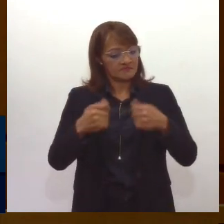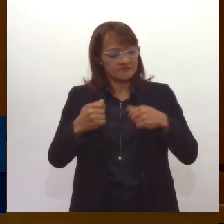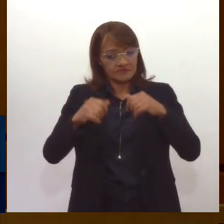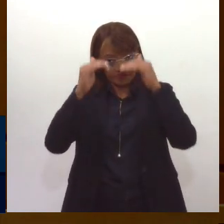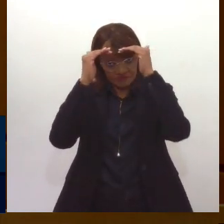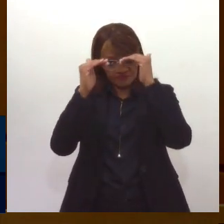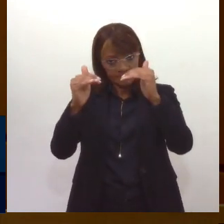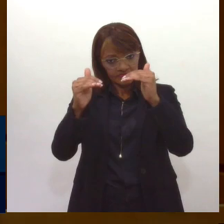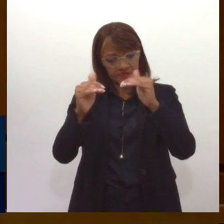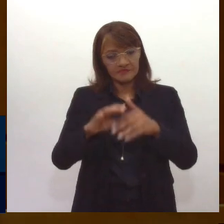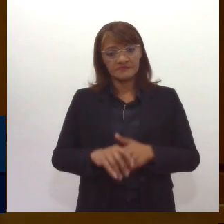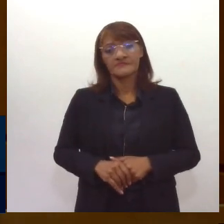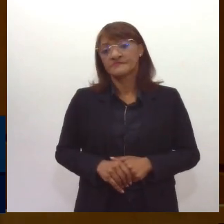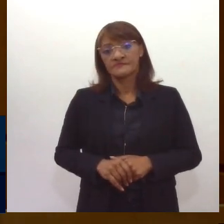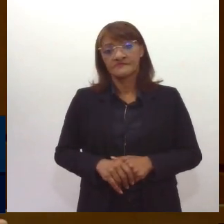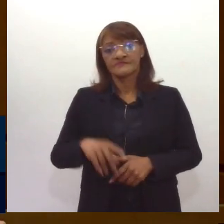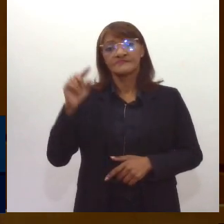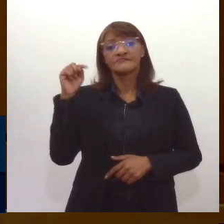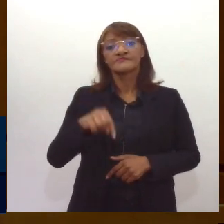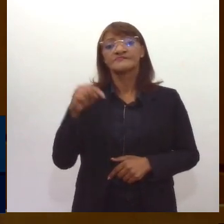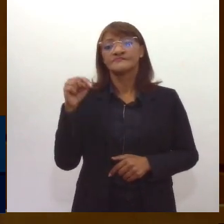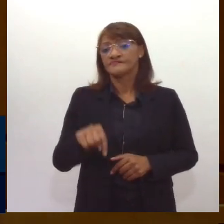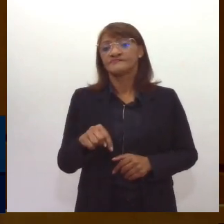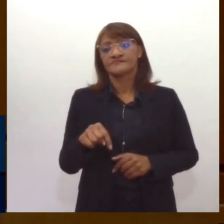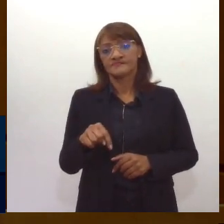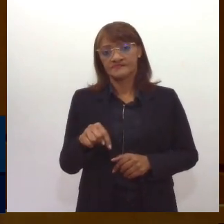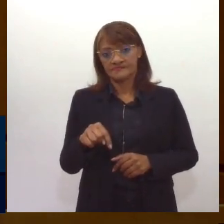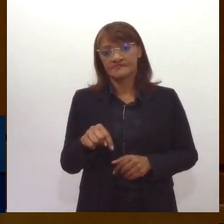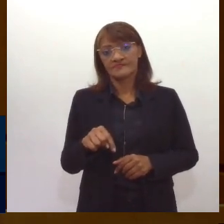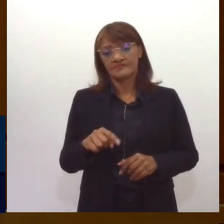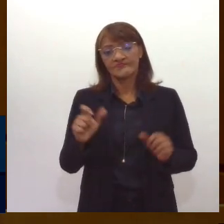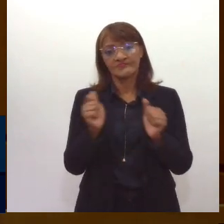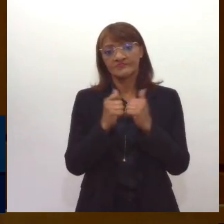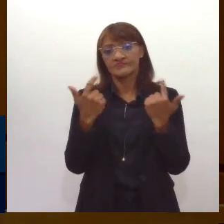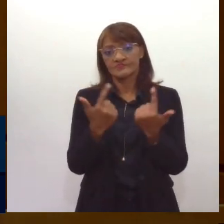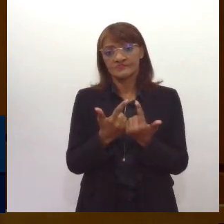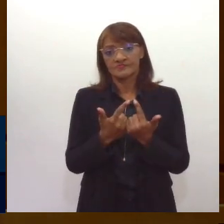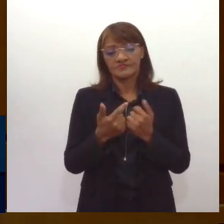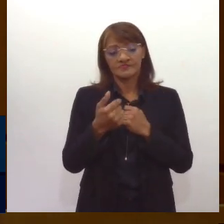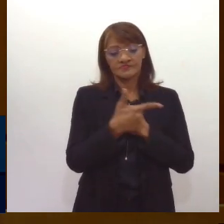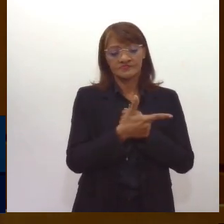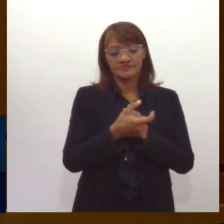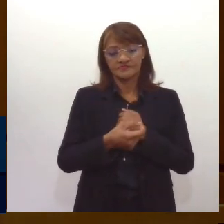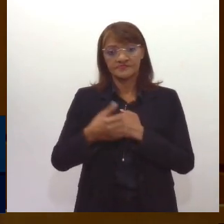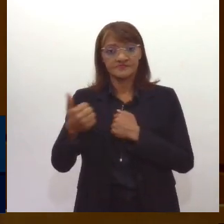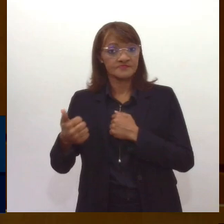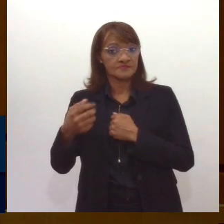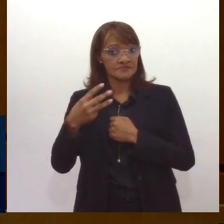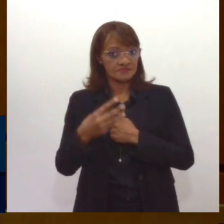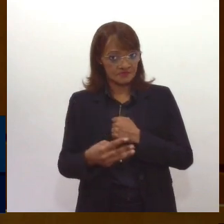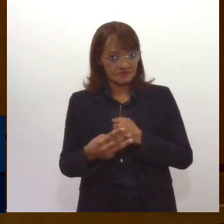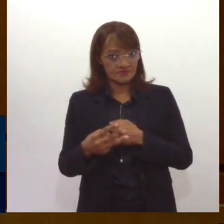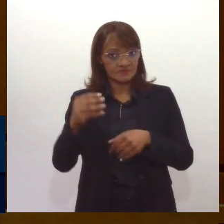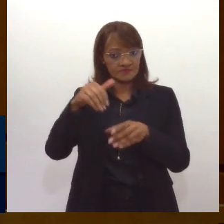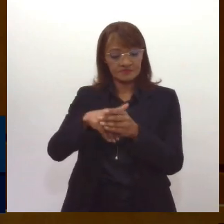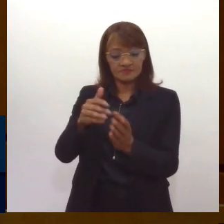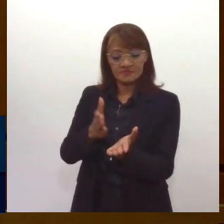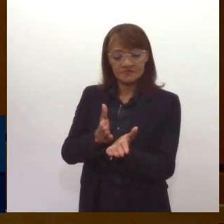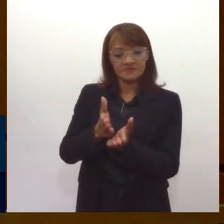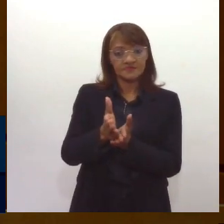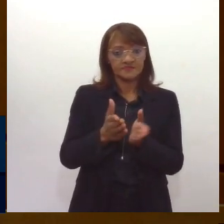casa, no ano de 2013, aprovou um projeto de decreto